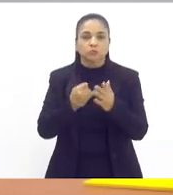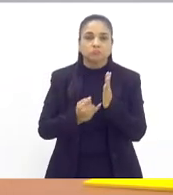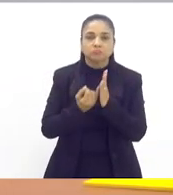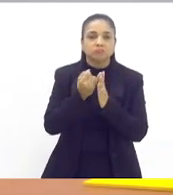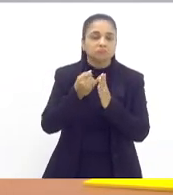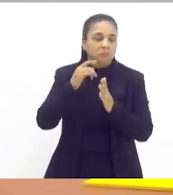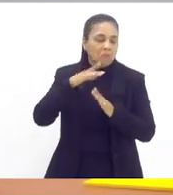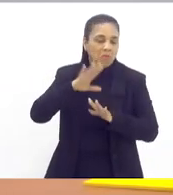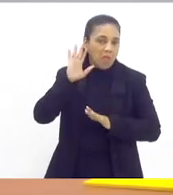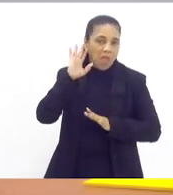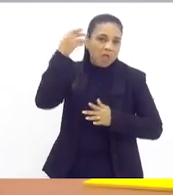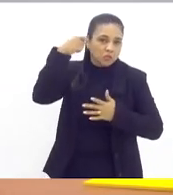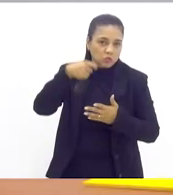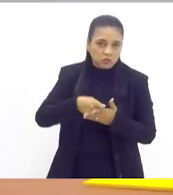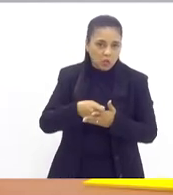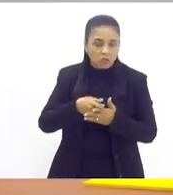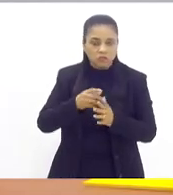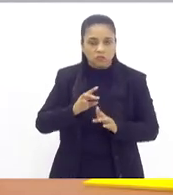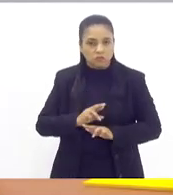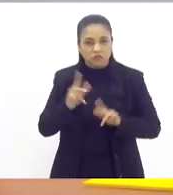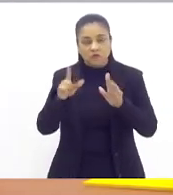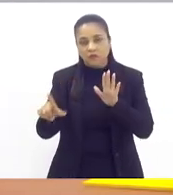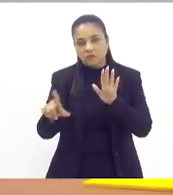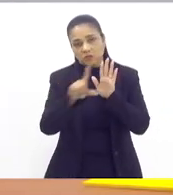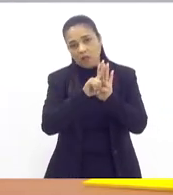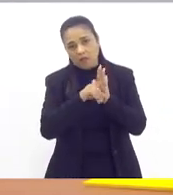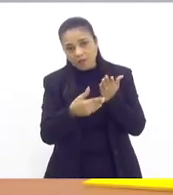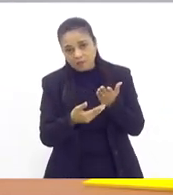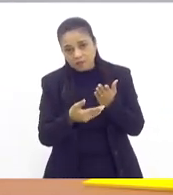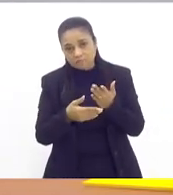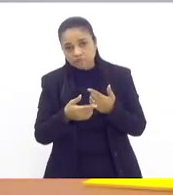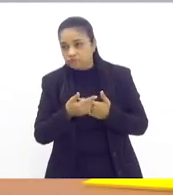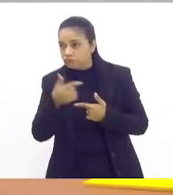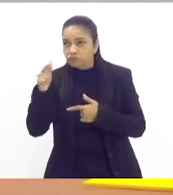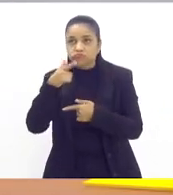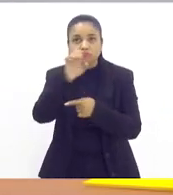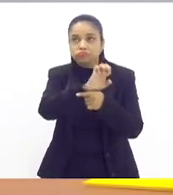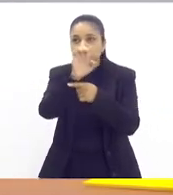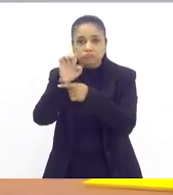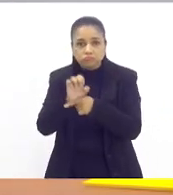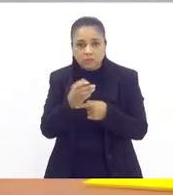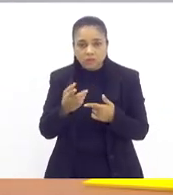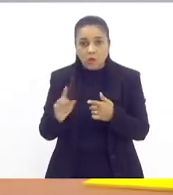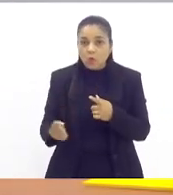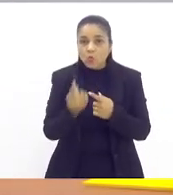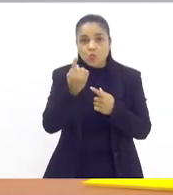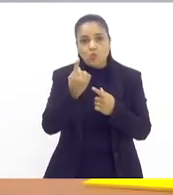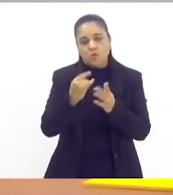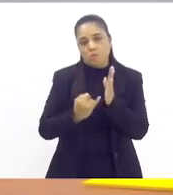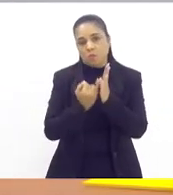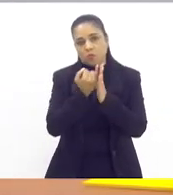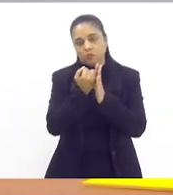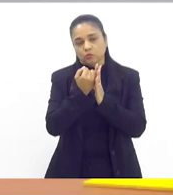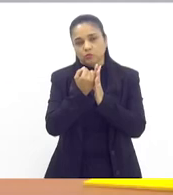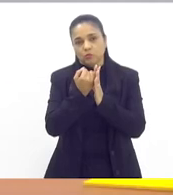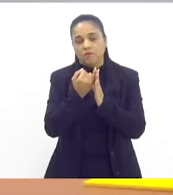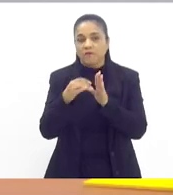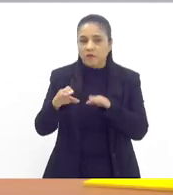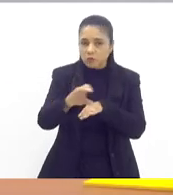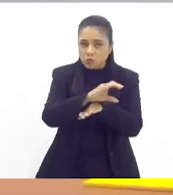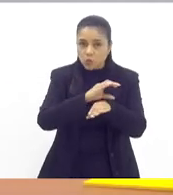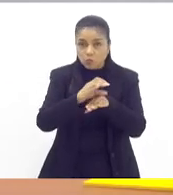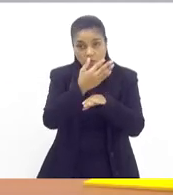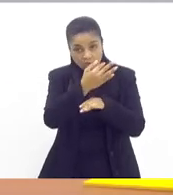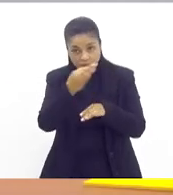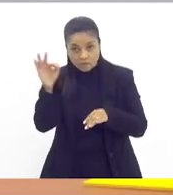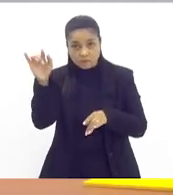decisão diferente, uma interpretação diferente da legislação dos outros estados, porque o imposto é um só. O contencioso administrativo vai ficar no Conselho Federativo,